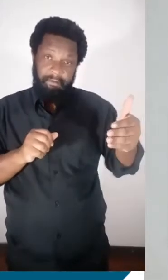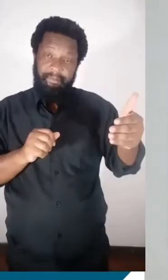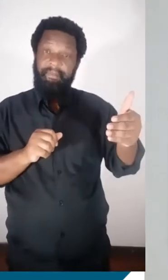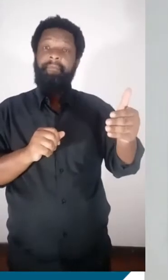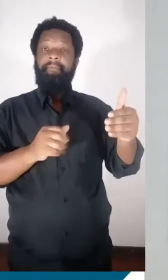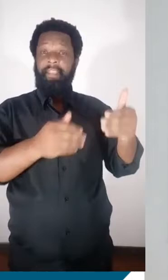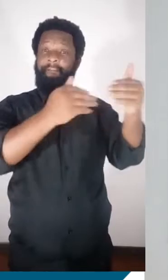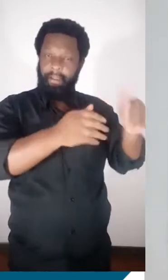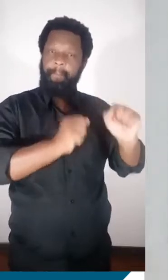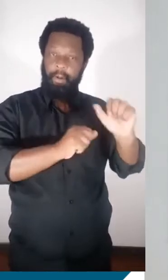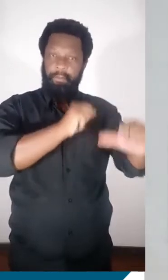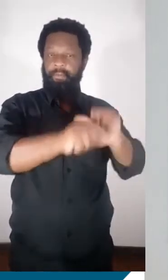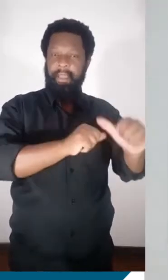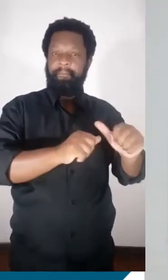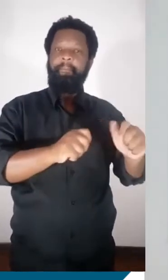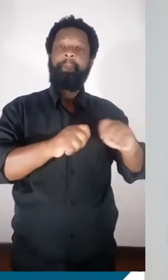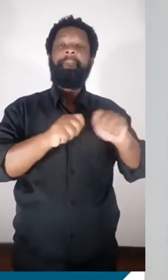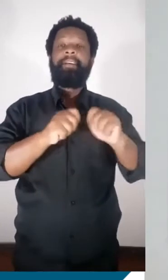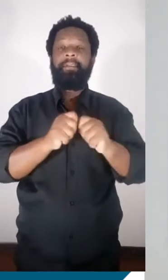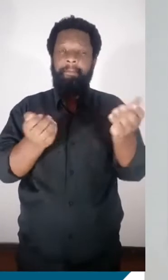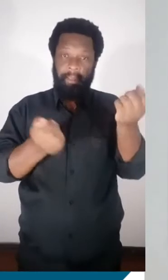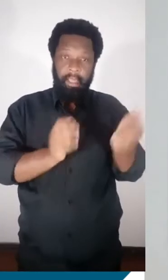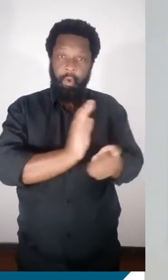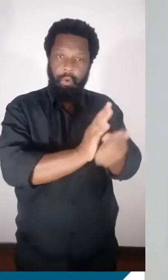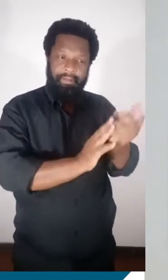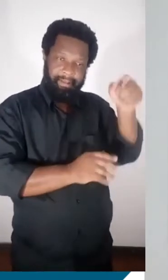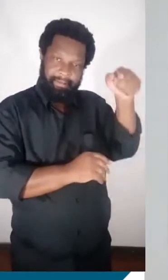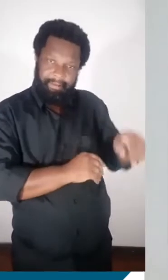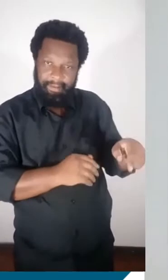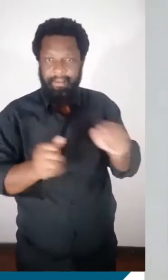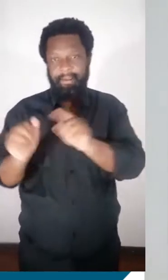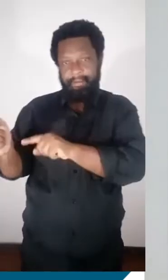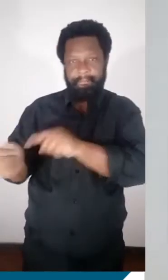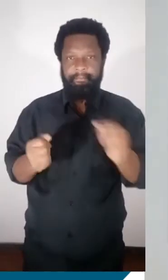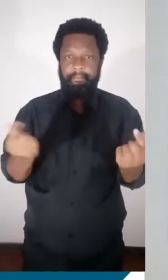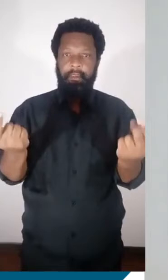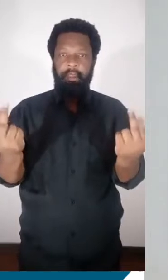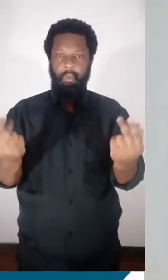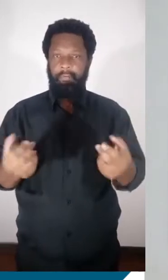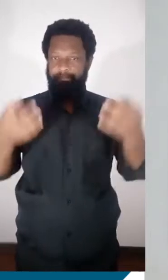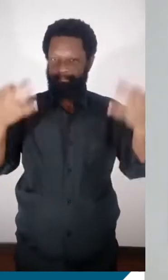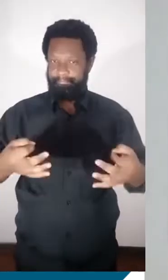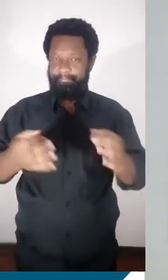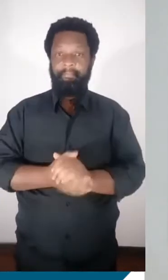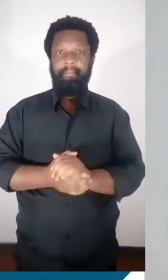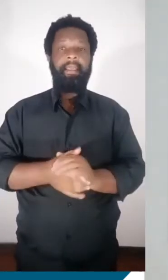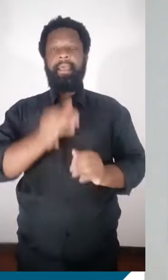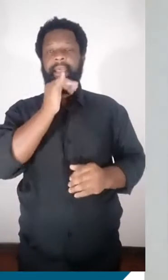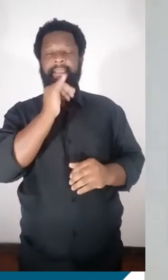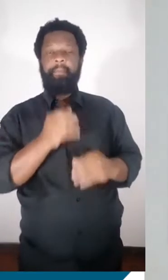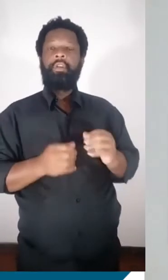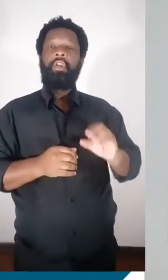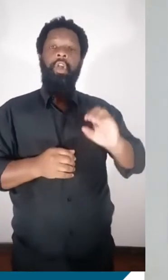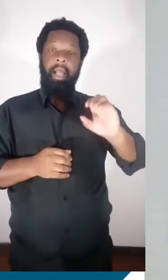equação, ou seja, o número que fica na frente, para que fique o mesmo número de átomos de um lado e do outro, combinado? Então, por exemplo, quando